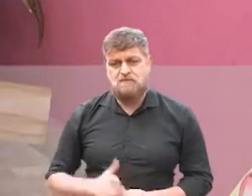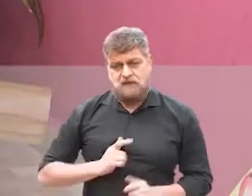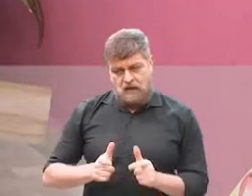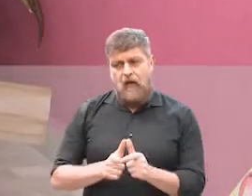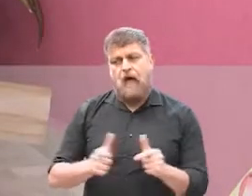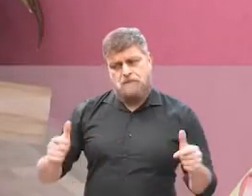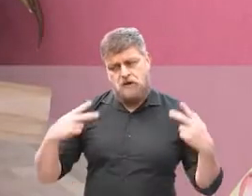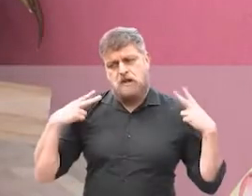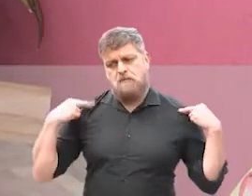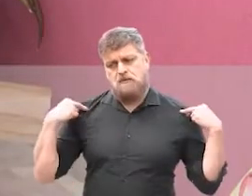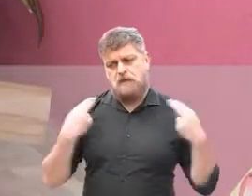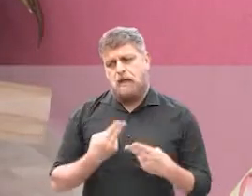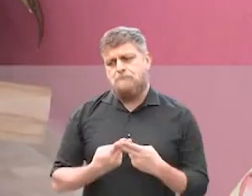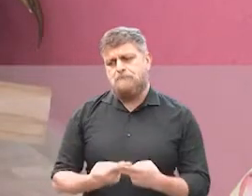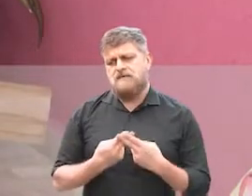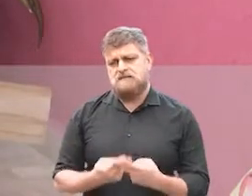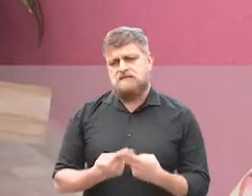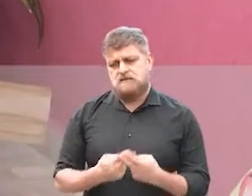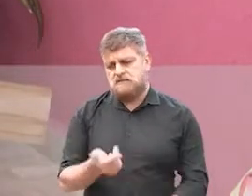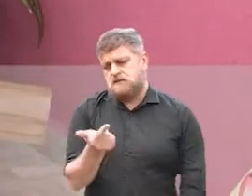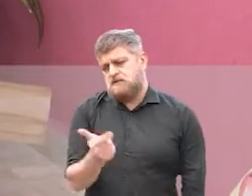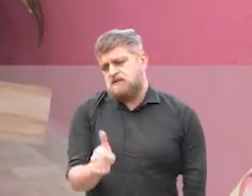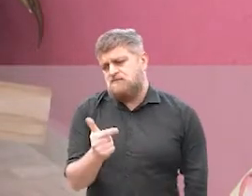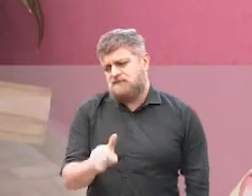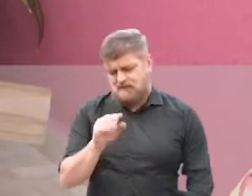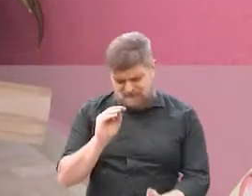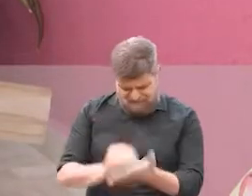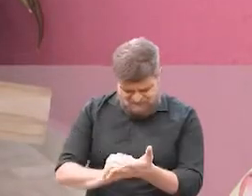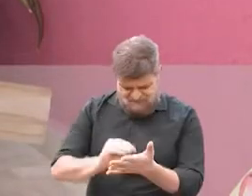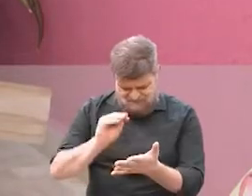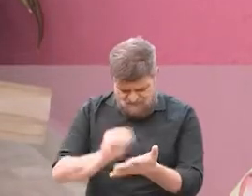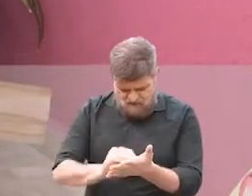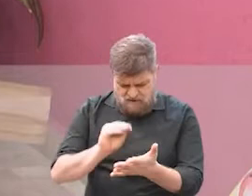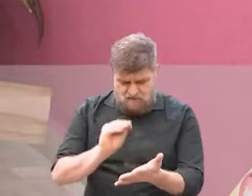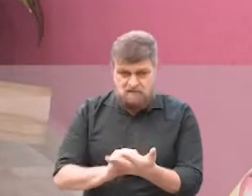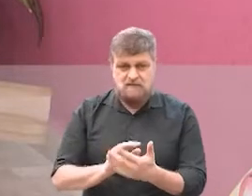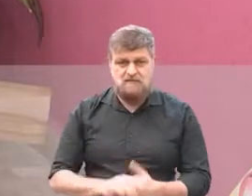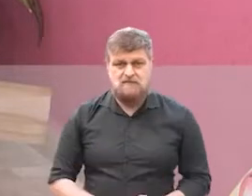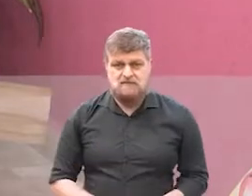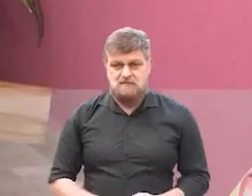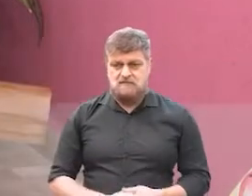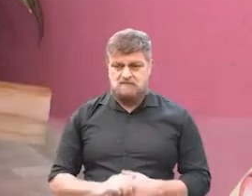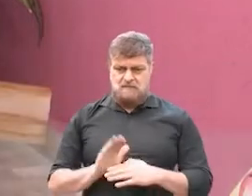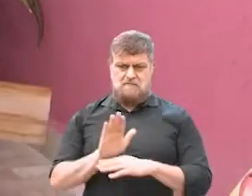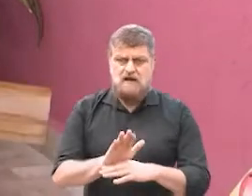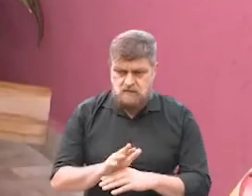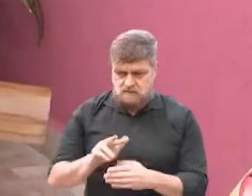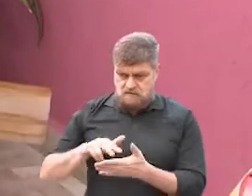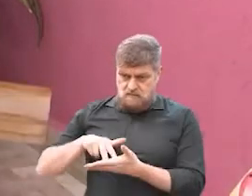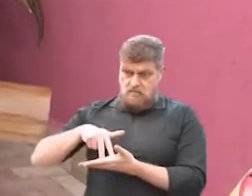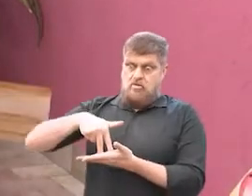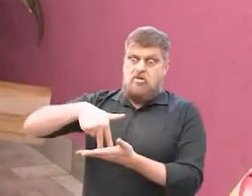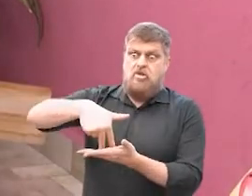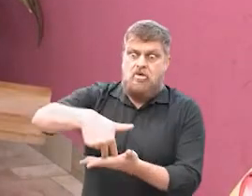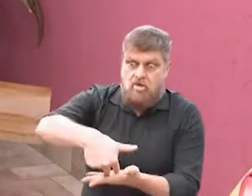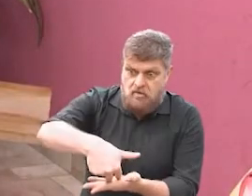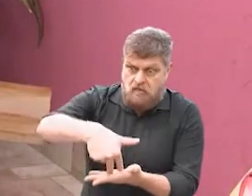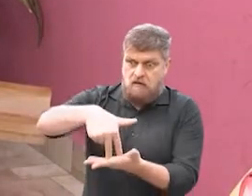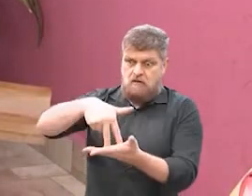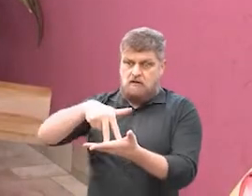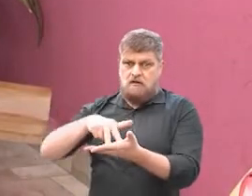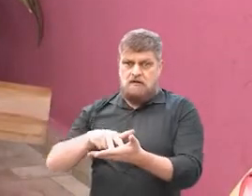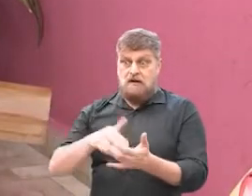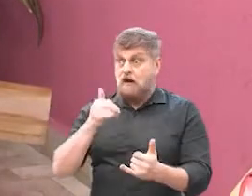sabe? Mas a maioria deles. Falta muita paciência mesmo. Eles dão cada enfreada assim que a